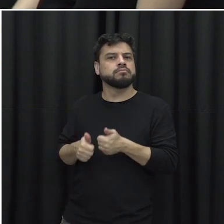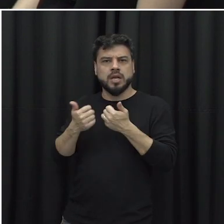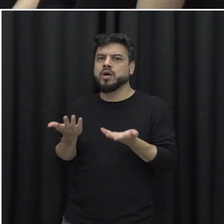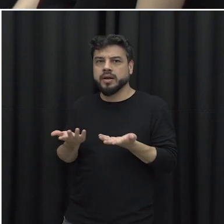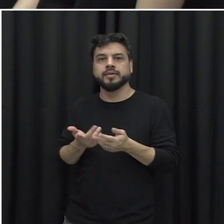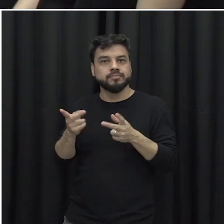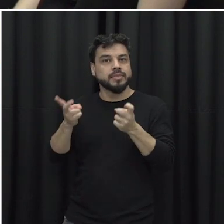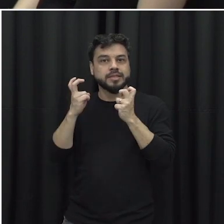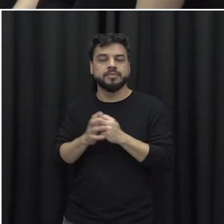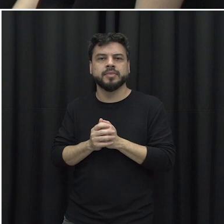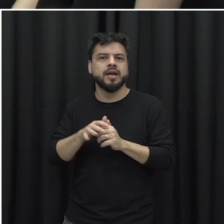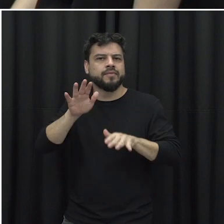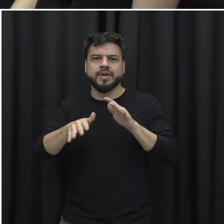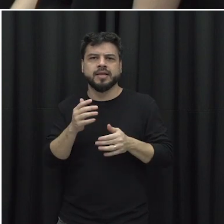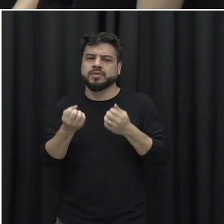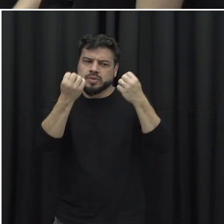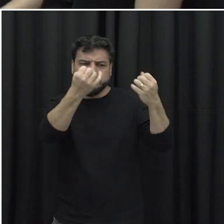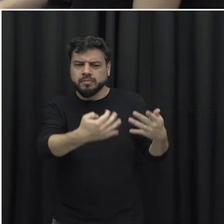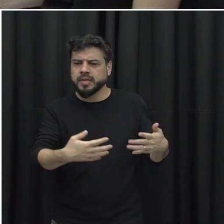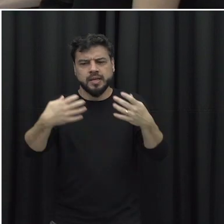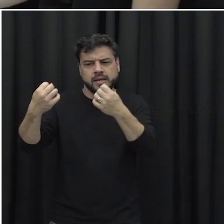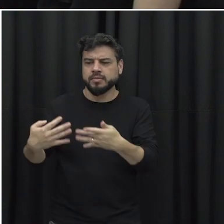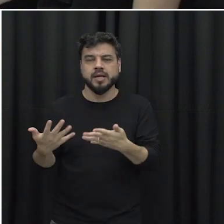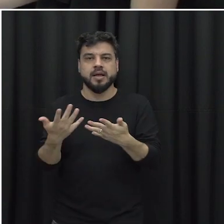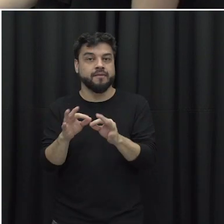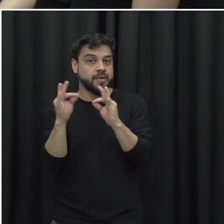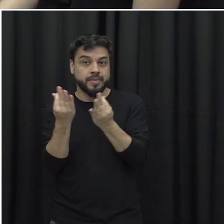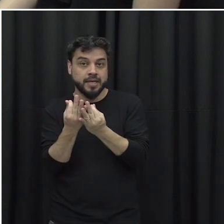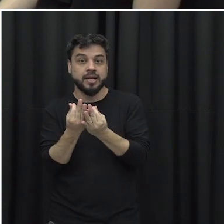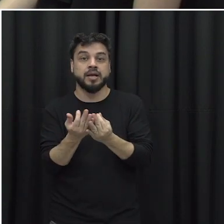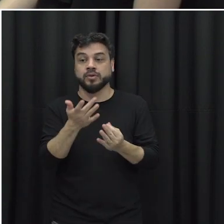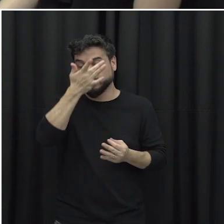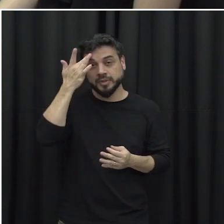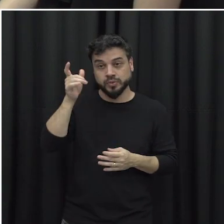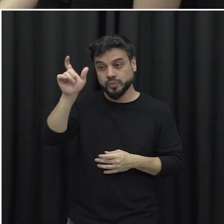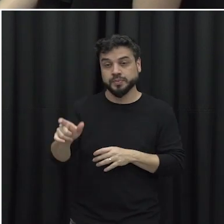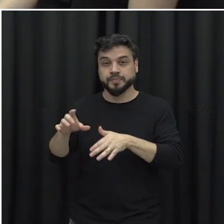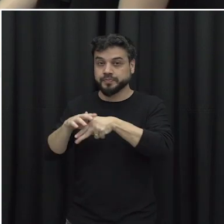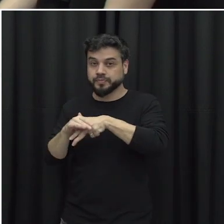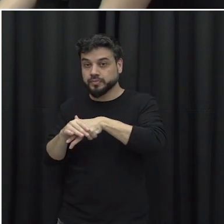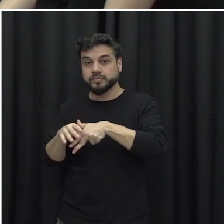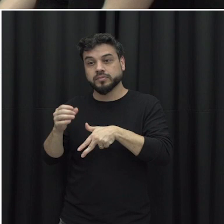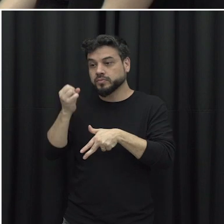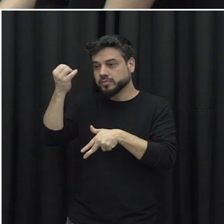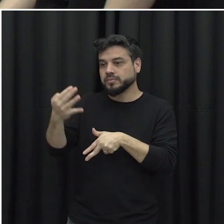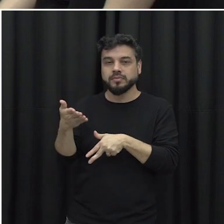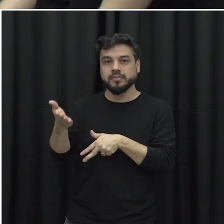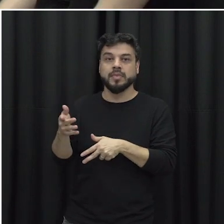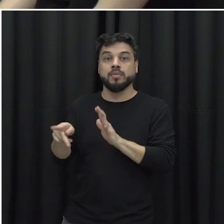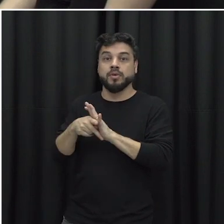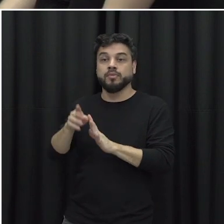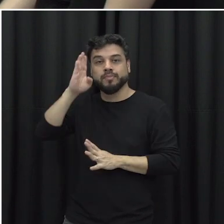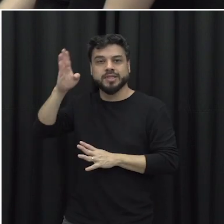não coloca até para os familiares ou para o próprio paciente uma melhora do sintoma principal, até porque